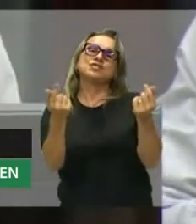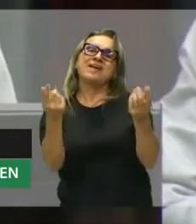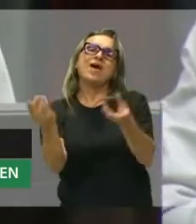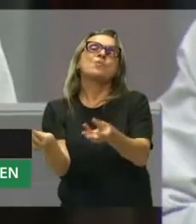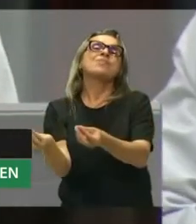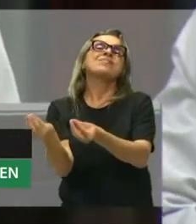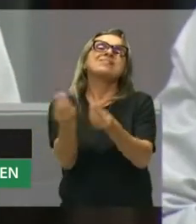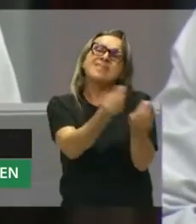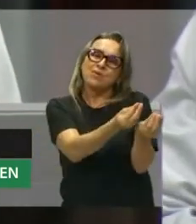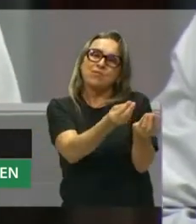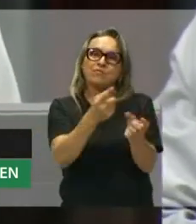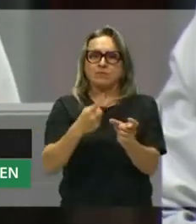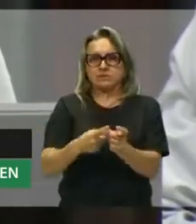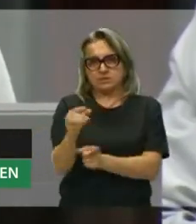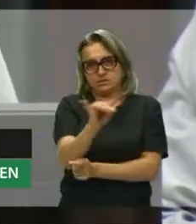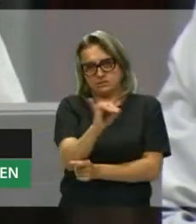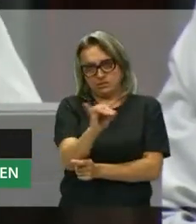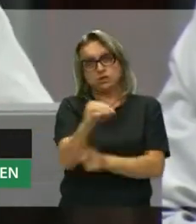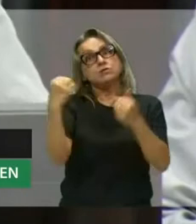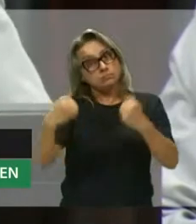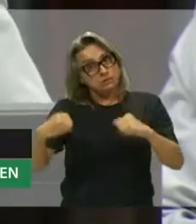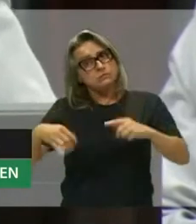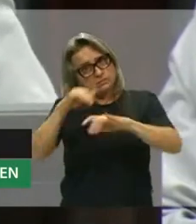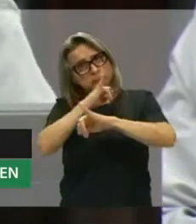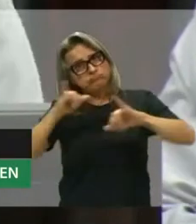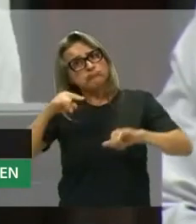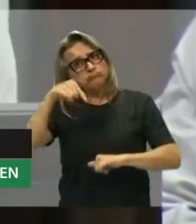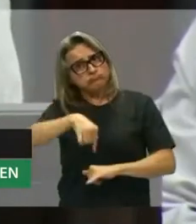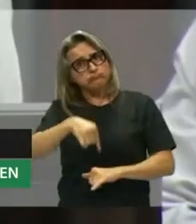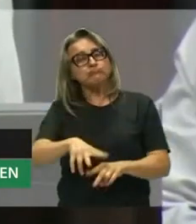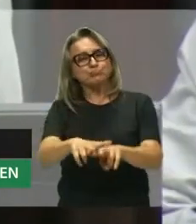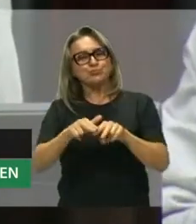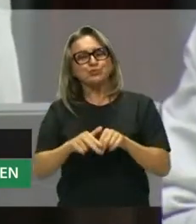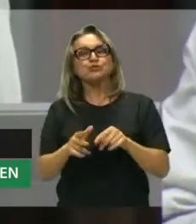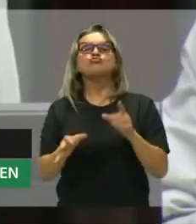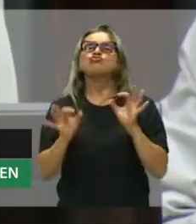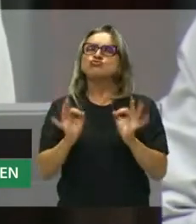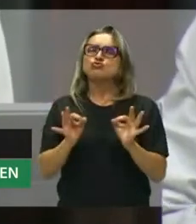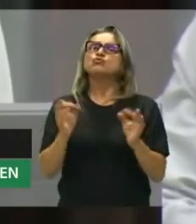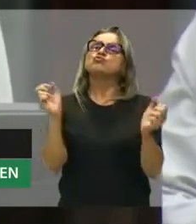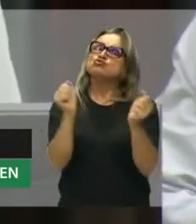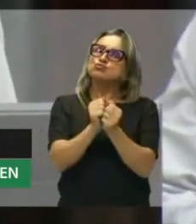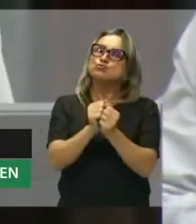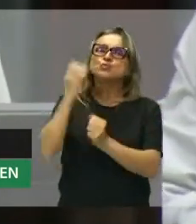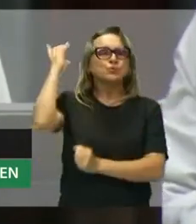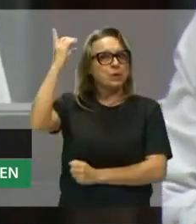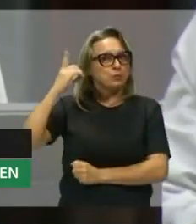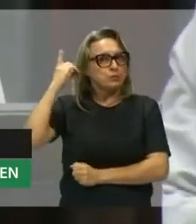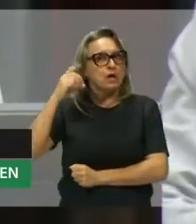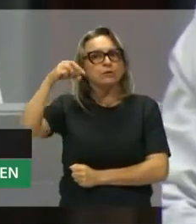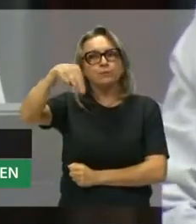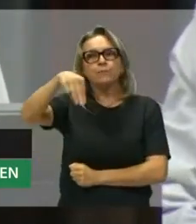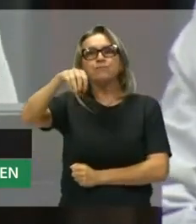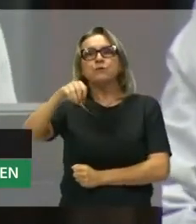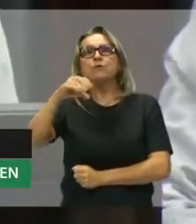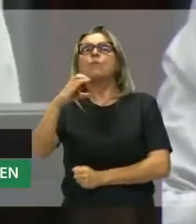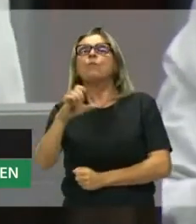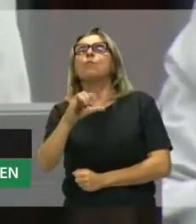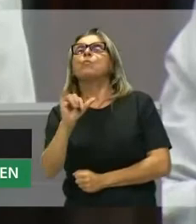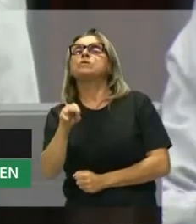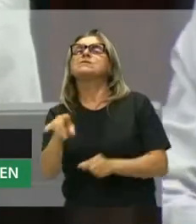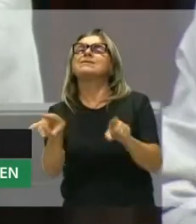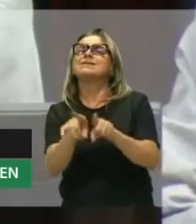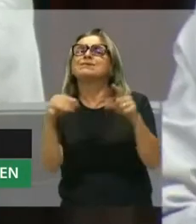ficar registrado também, e nada mais justo que, junto com o nosso querido deputado Mocelin, façamos também essa fiscalização